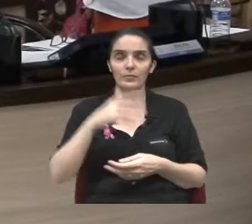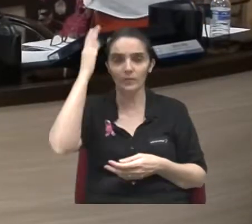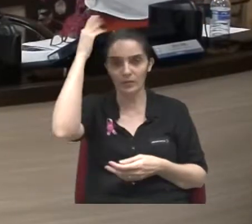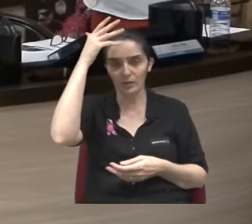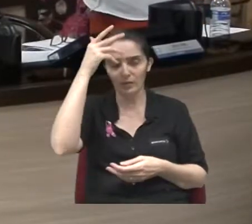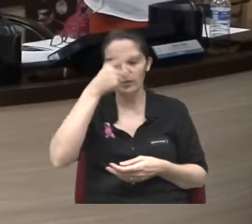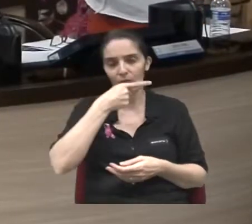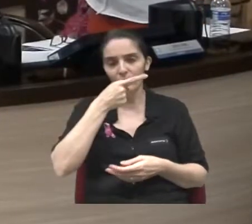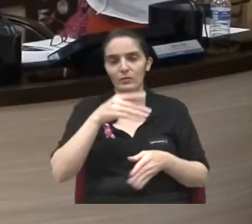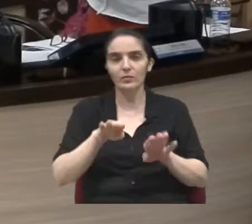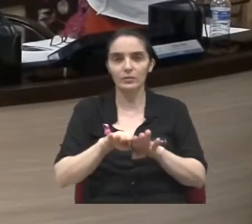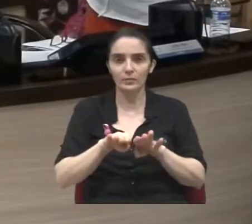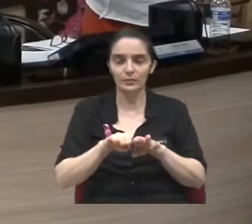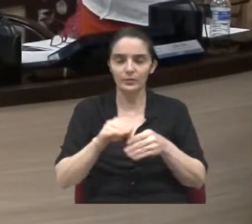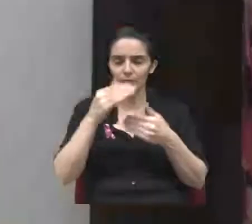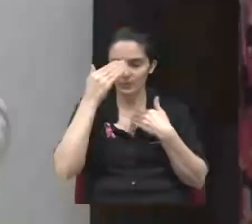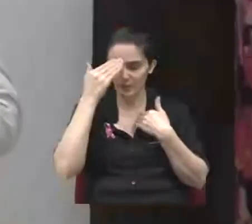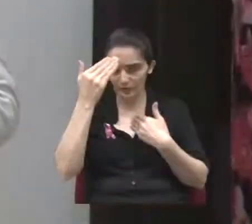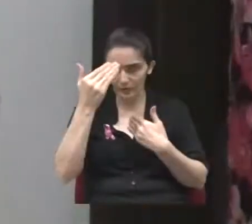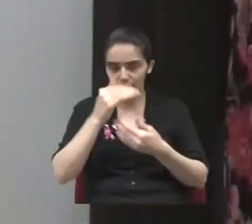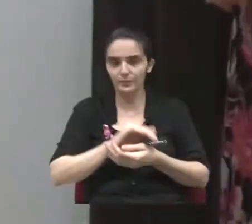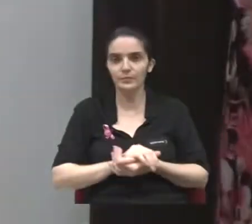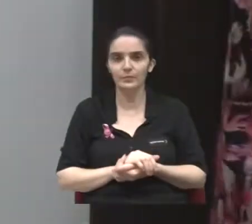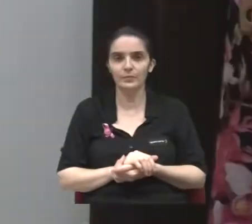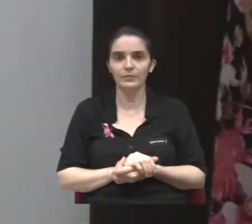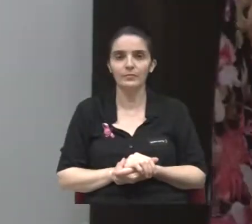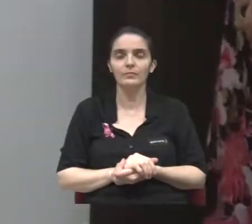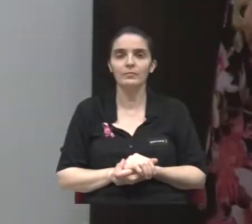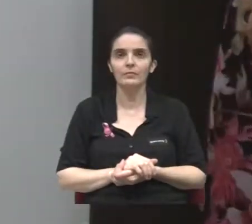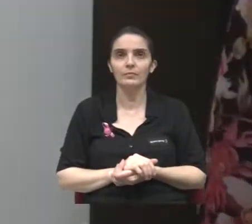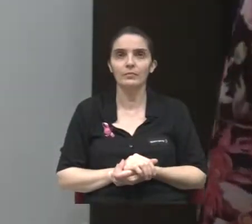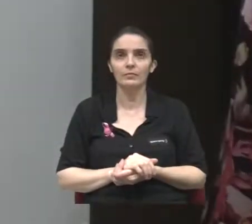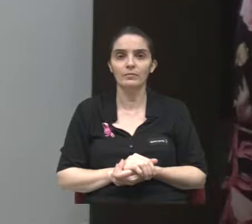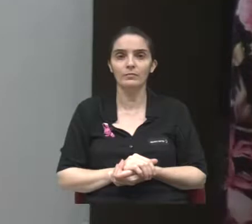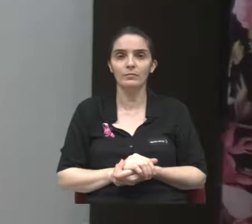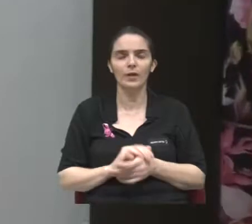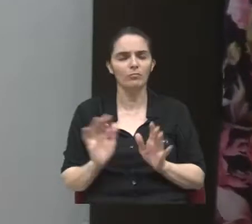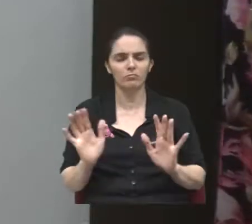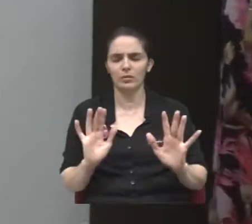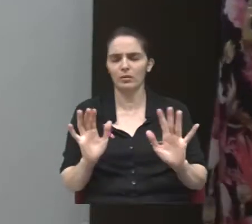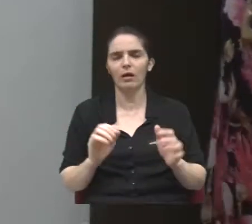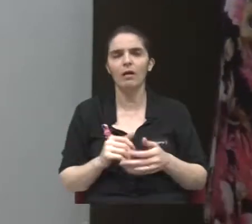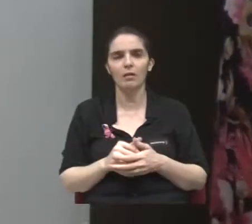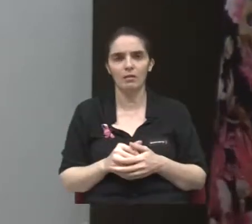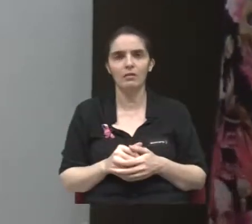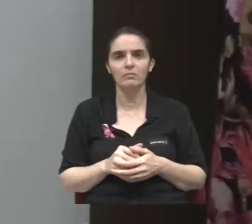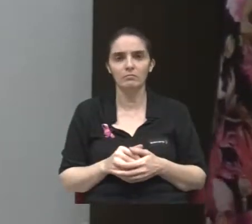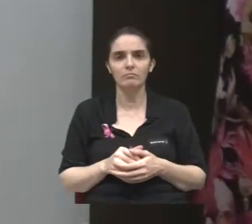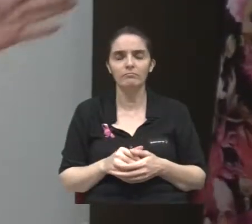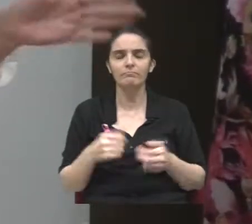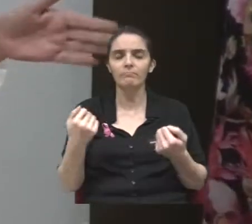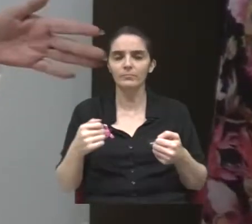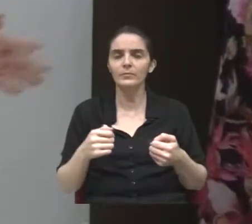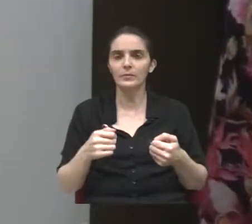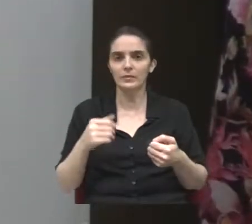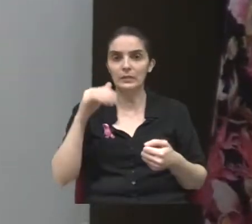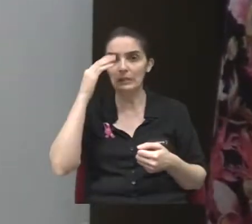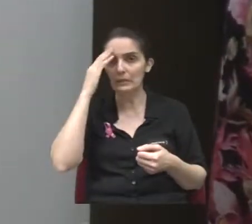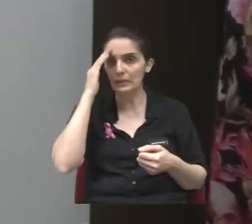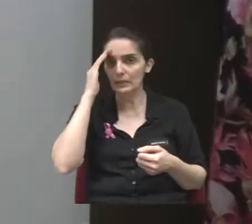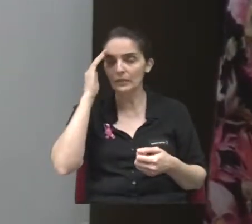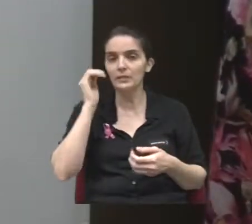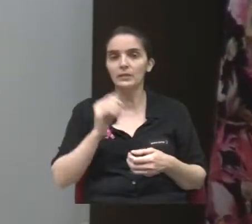colocação. Obrigado, viu, vereador? Imagina, vereador. Com certeza, há necessidade de um entendimento, se vai demandar tempo